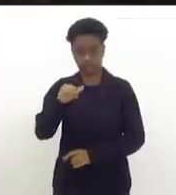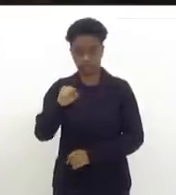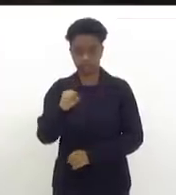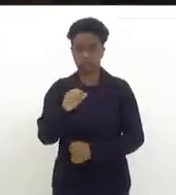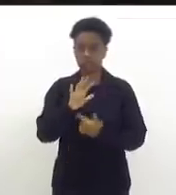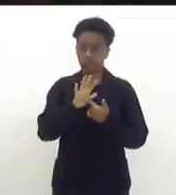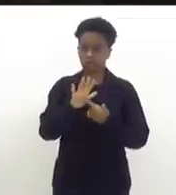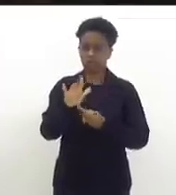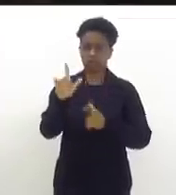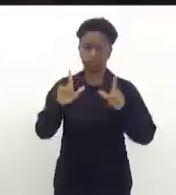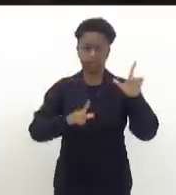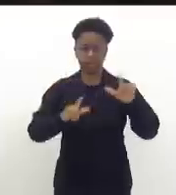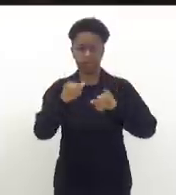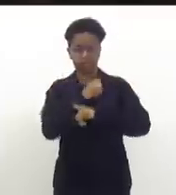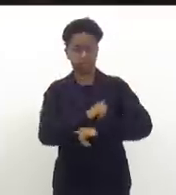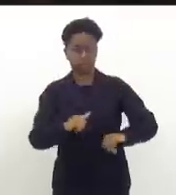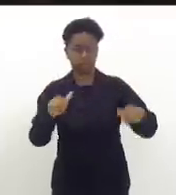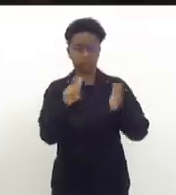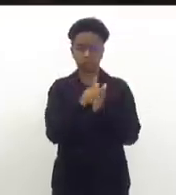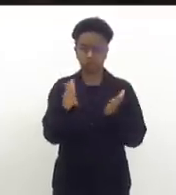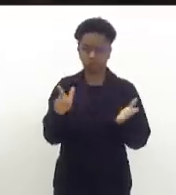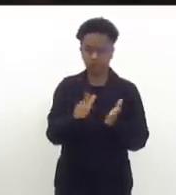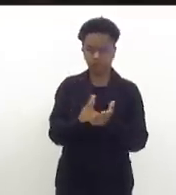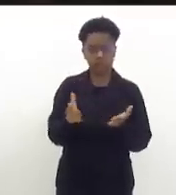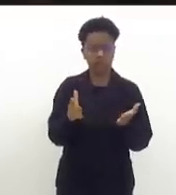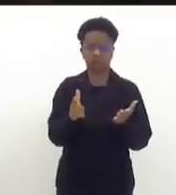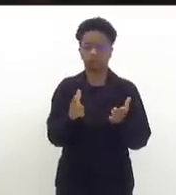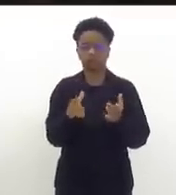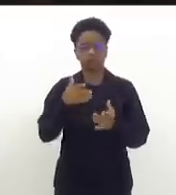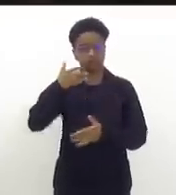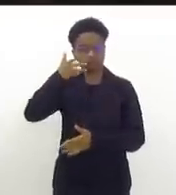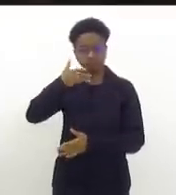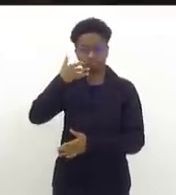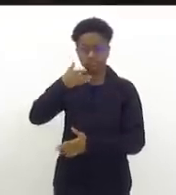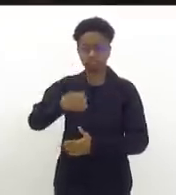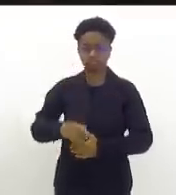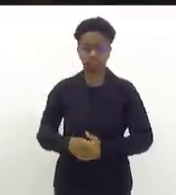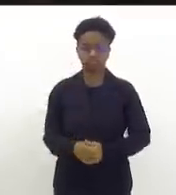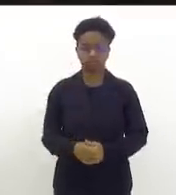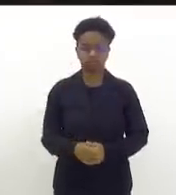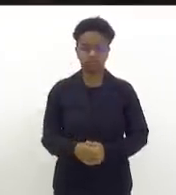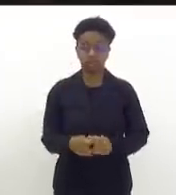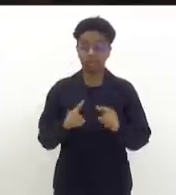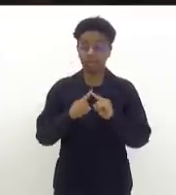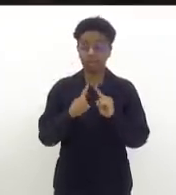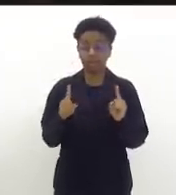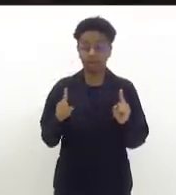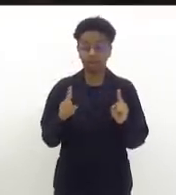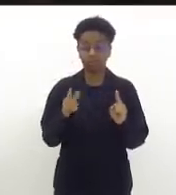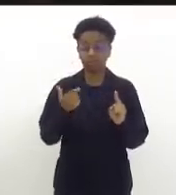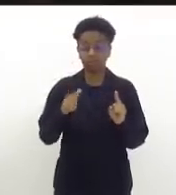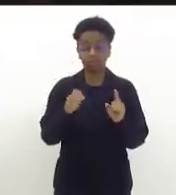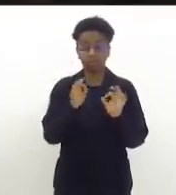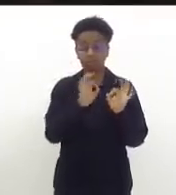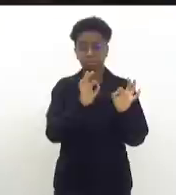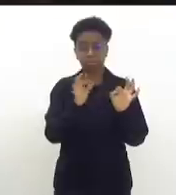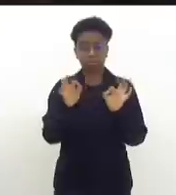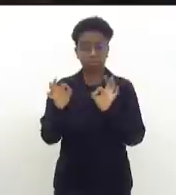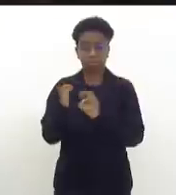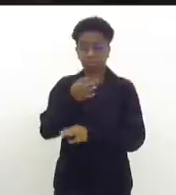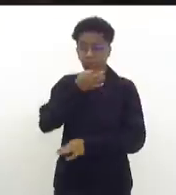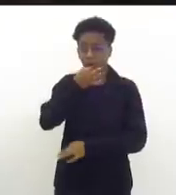na medida escrita falada e televisão e não ouvir nenhum comentário